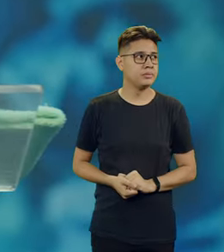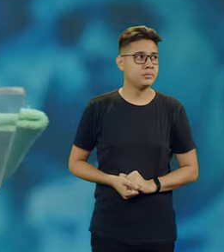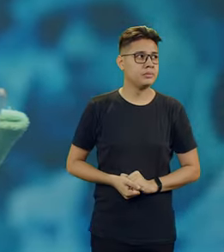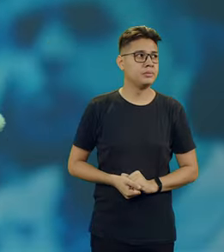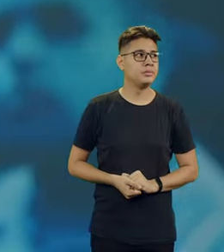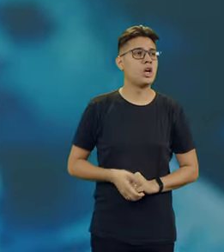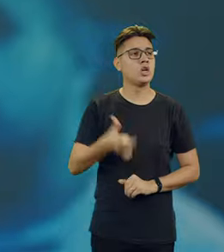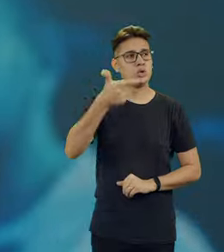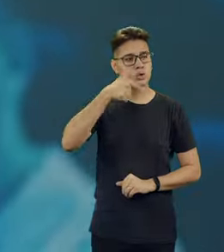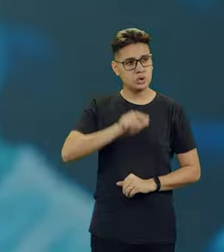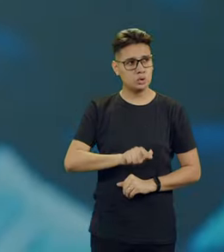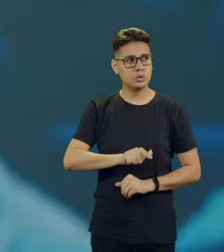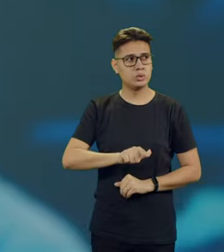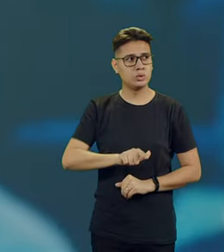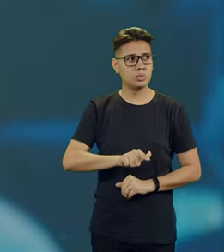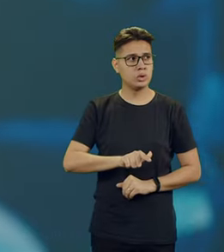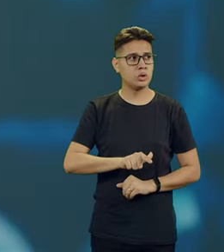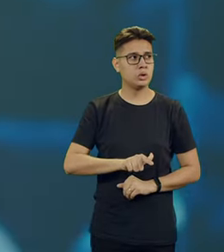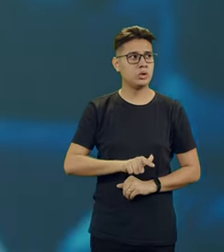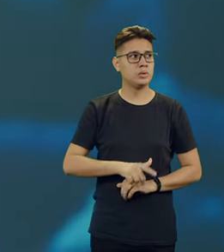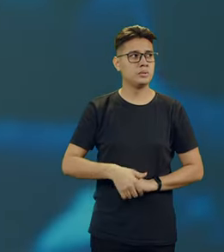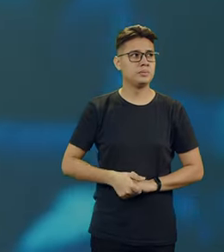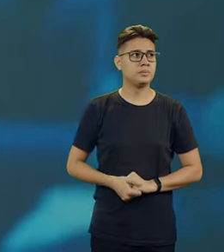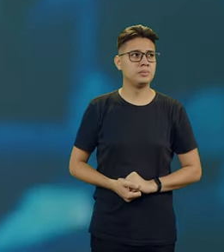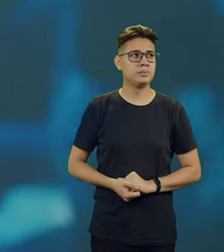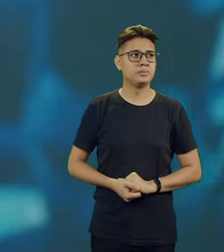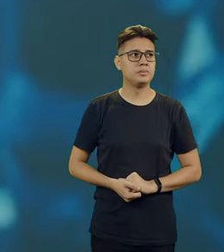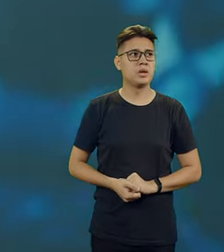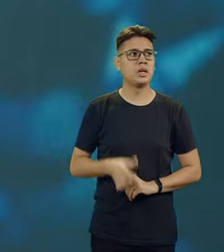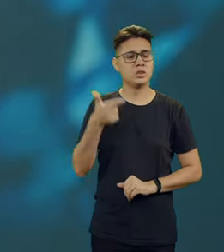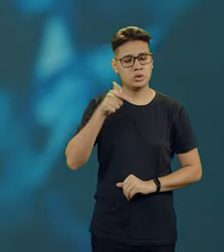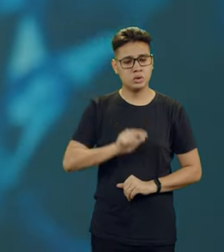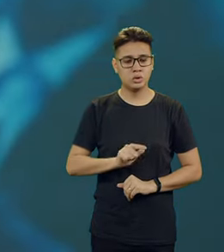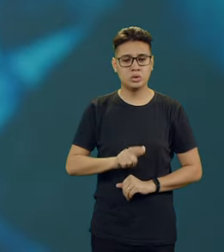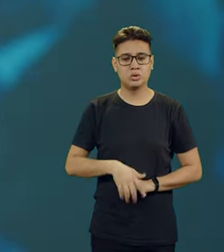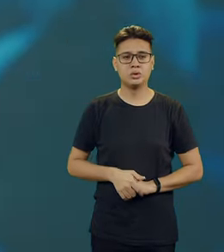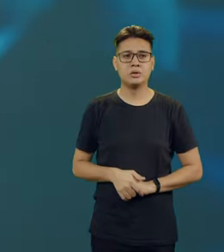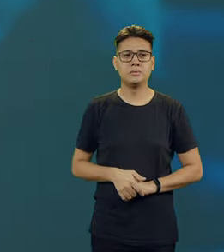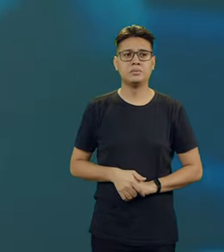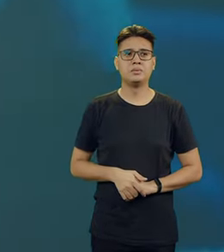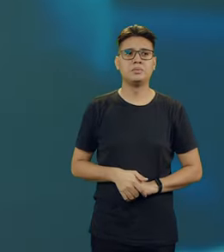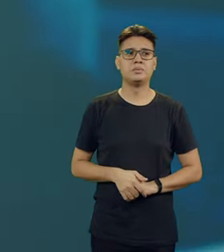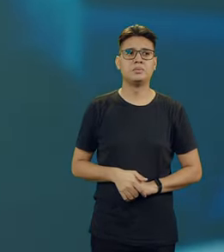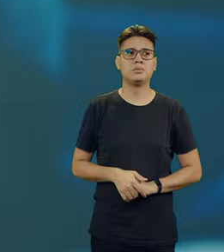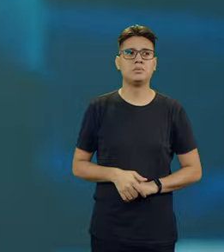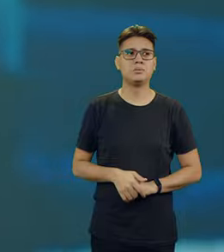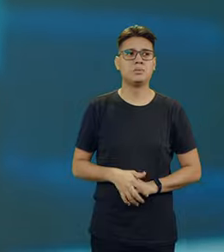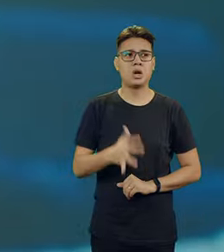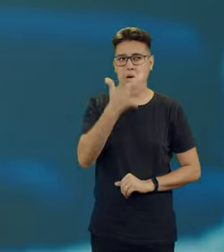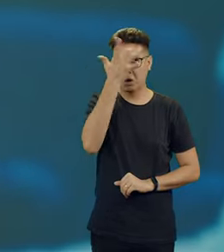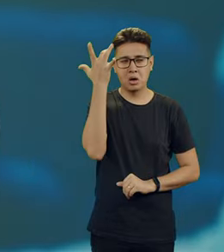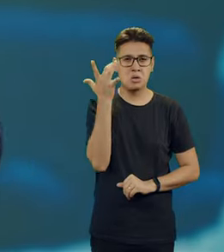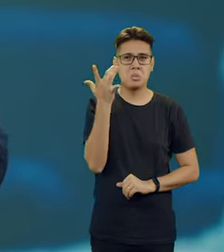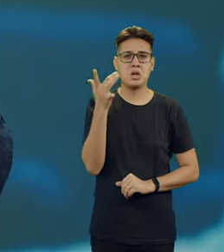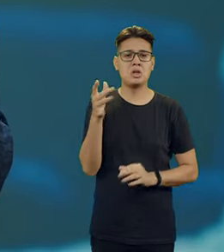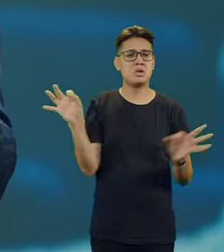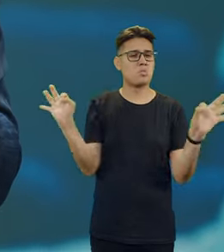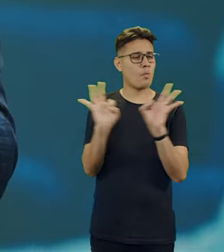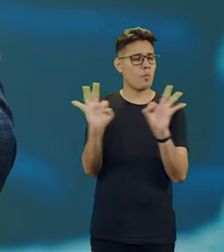Deixa eu falar uma coisa que pode chocar alguns de vocês: não tem ninguém mais religioso que o